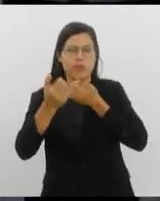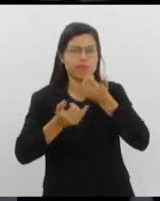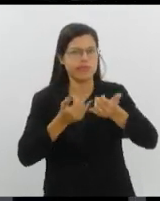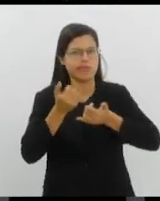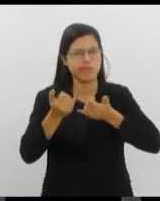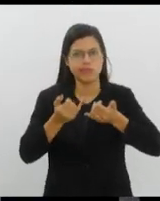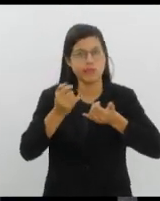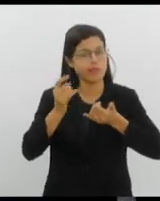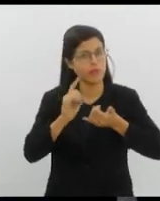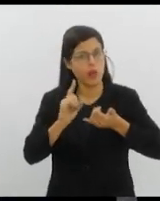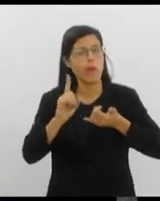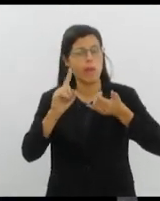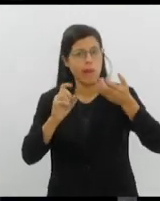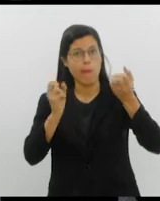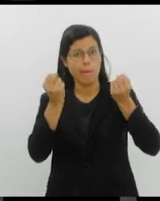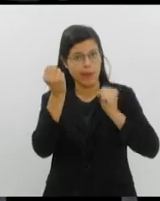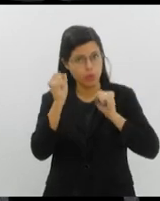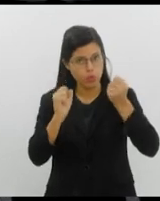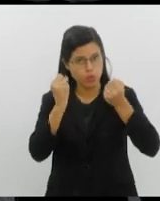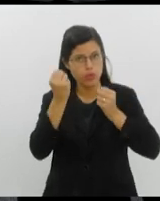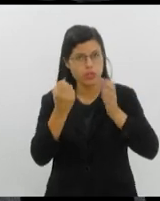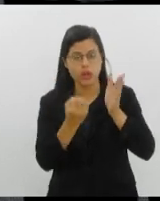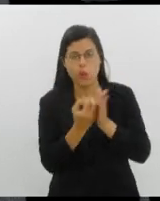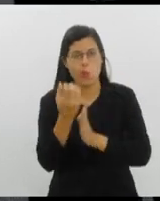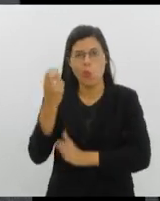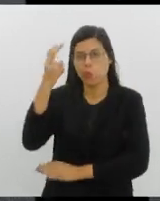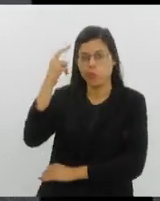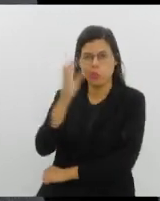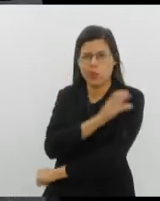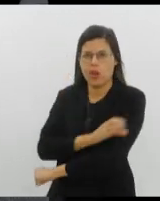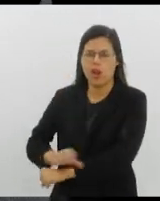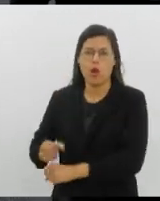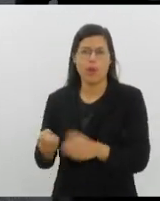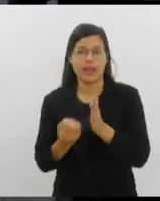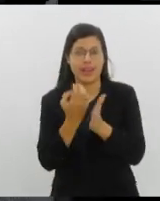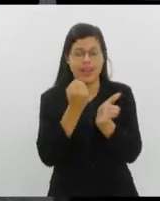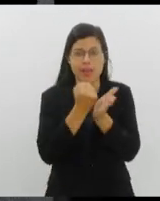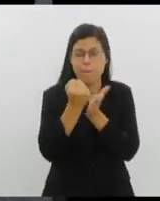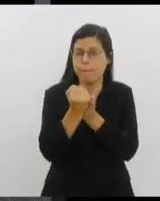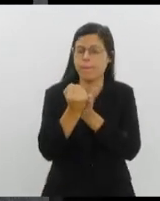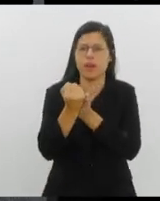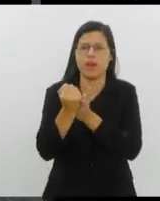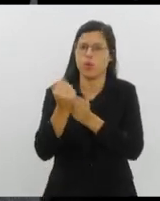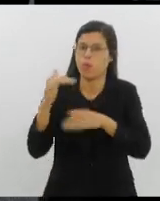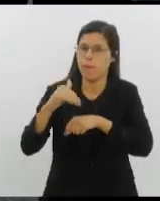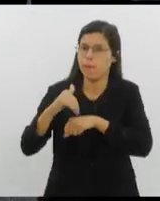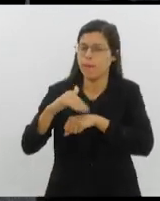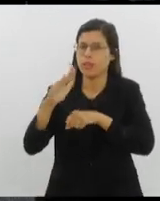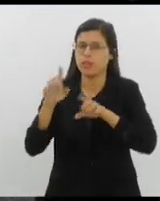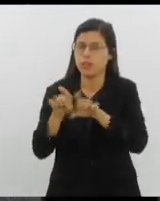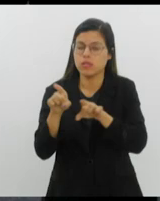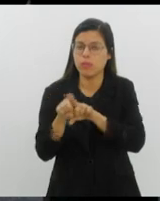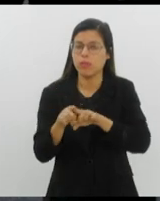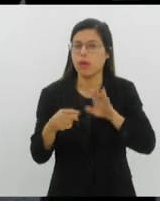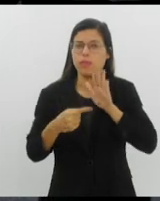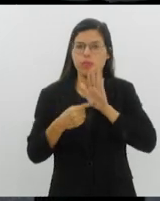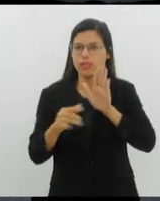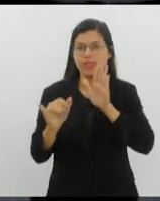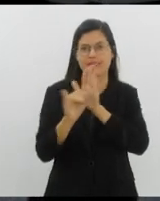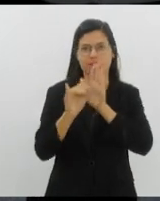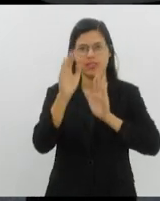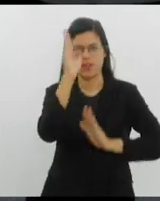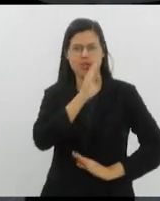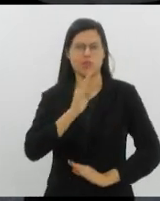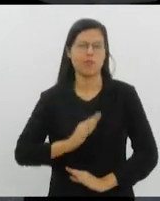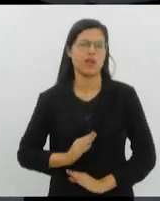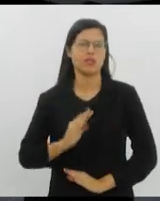indústria. Indústria cultural cria milhares de empregos, é mais do que isso, reflete a identidade nacional,